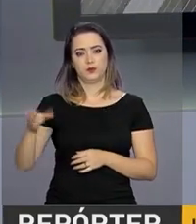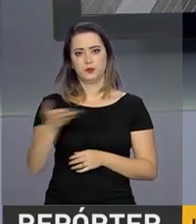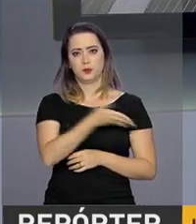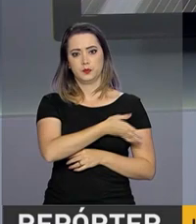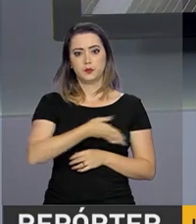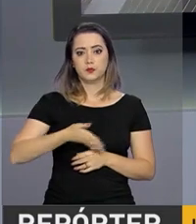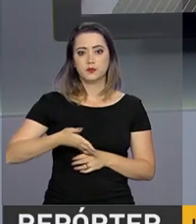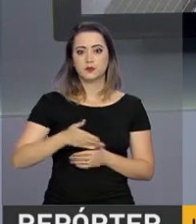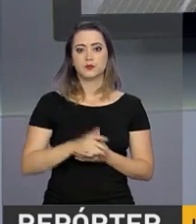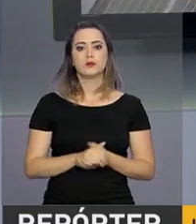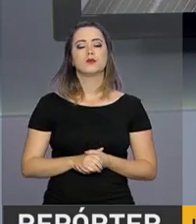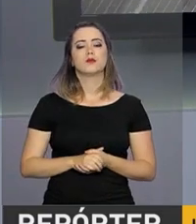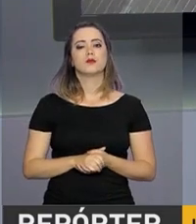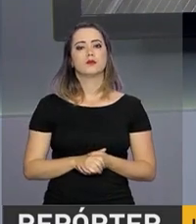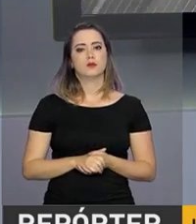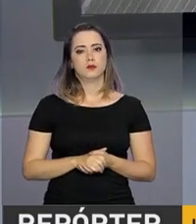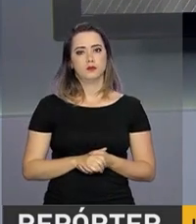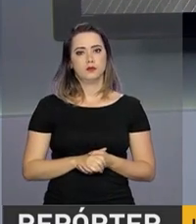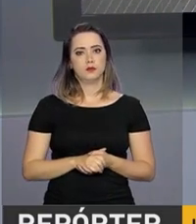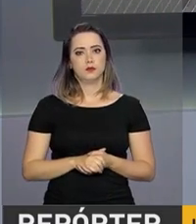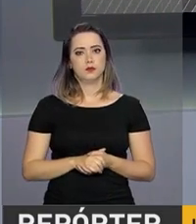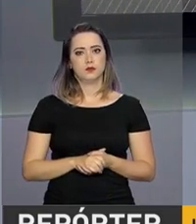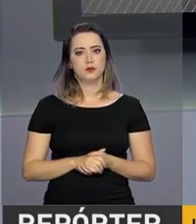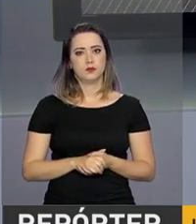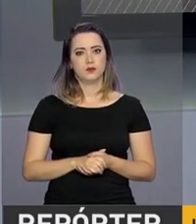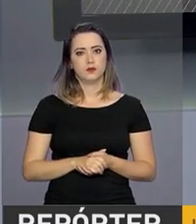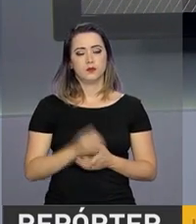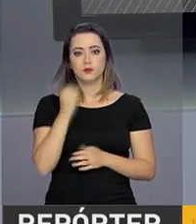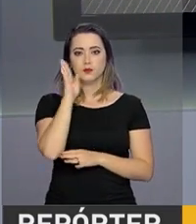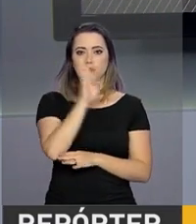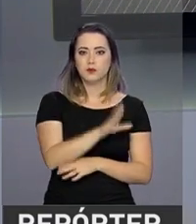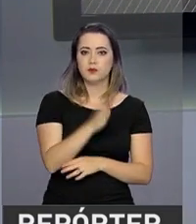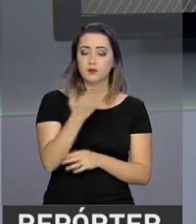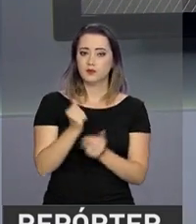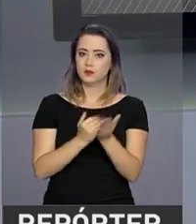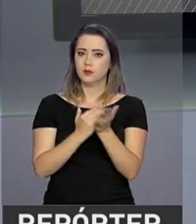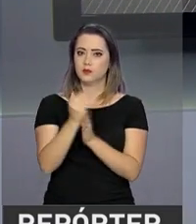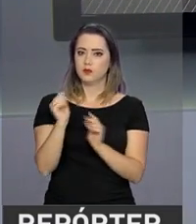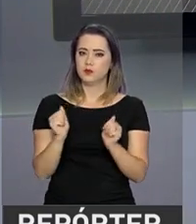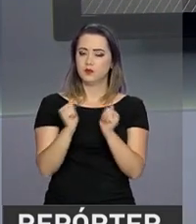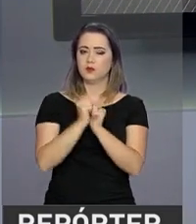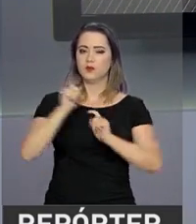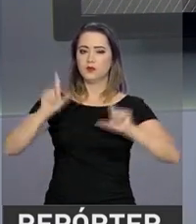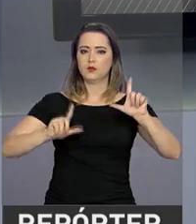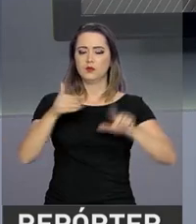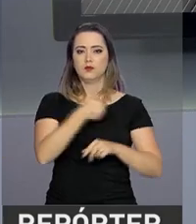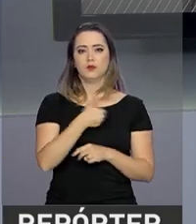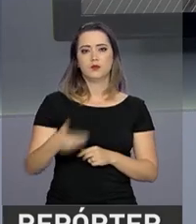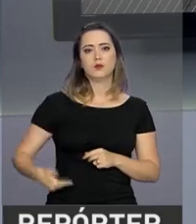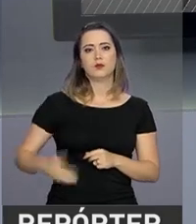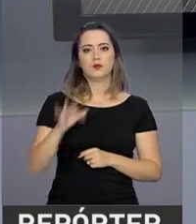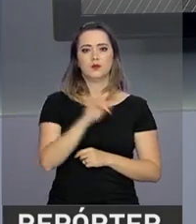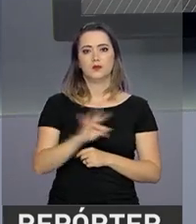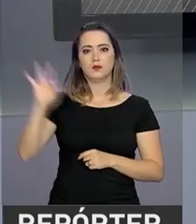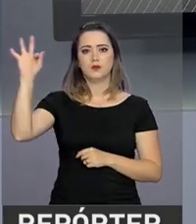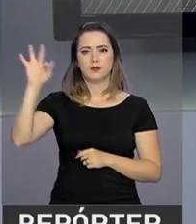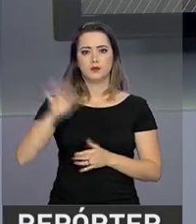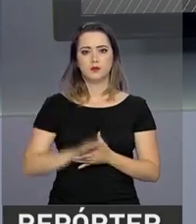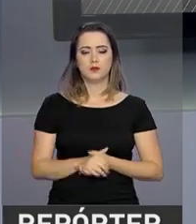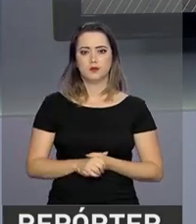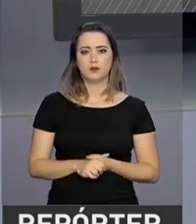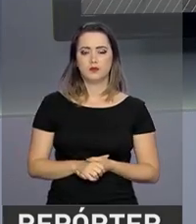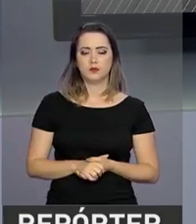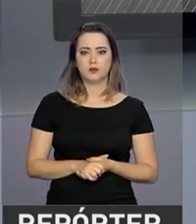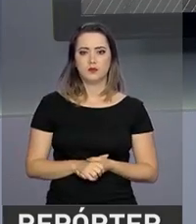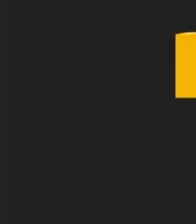nossa programação também está na página da NBR na internet. Uma boa tarde para você e continue com a gente aqui na NBR, TV do Governo